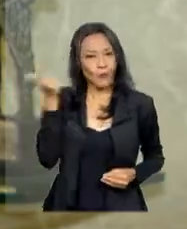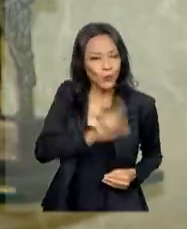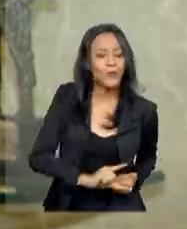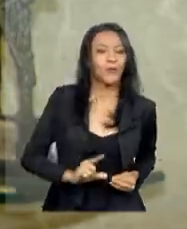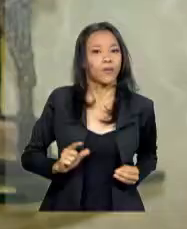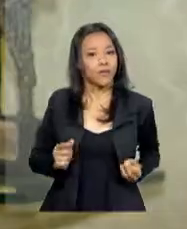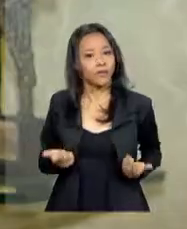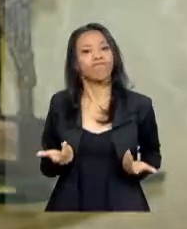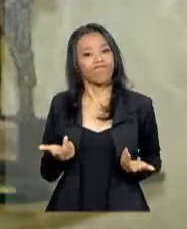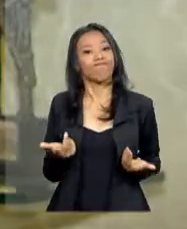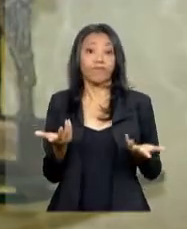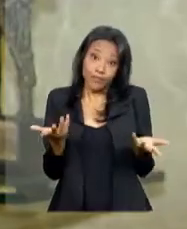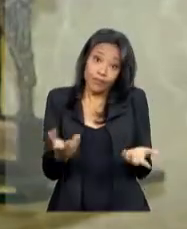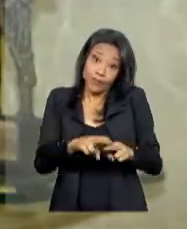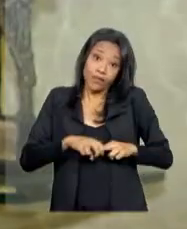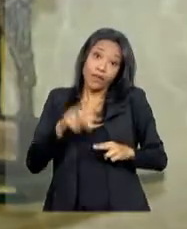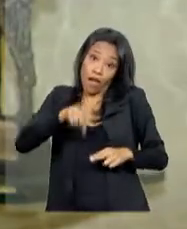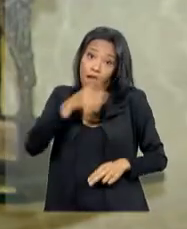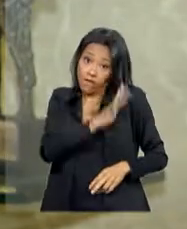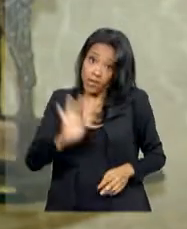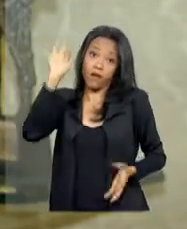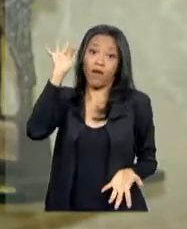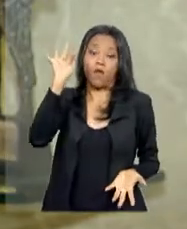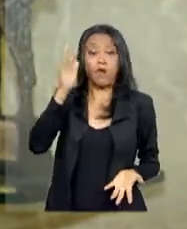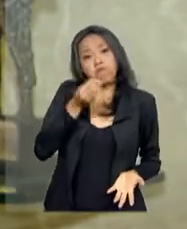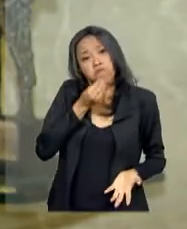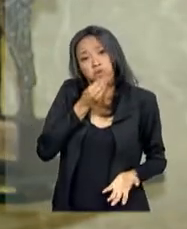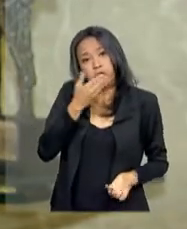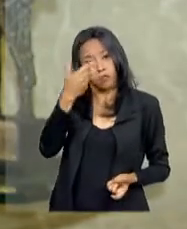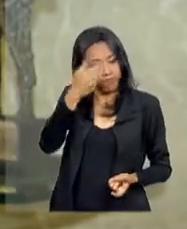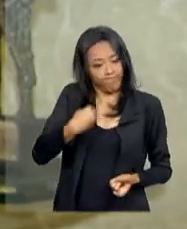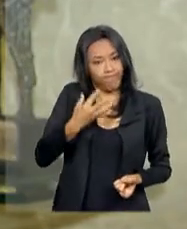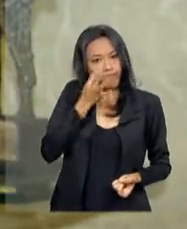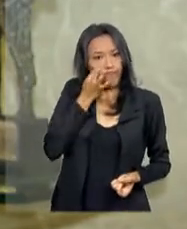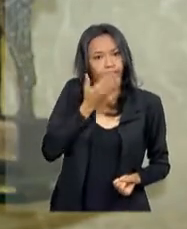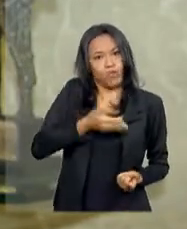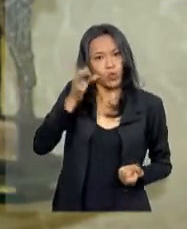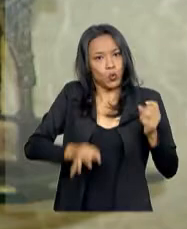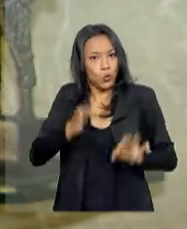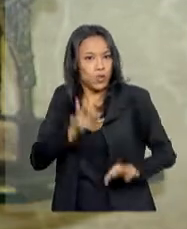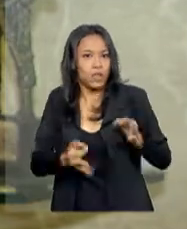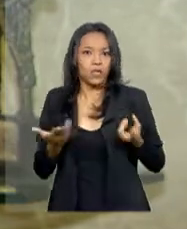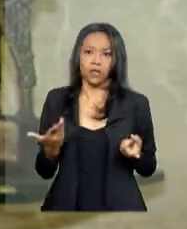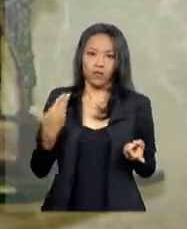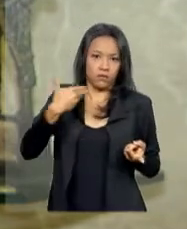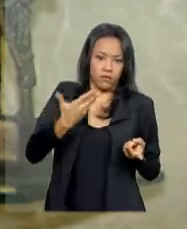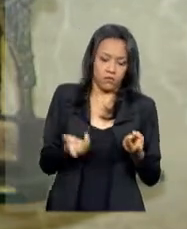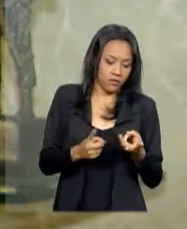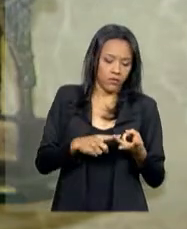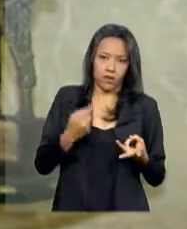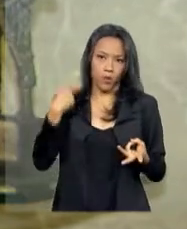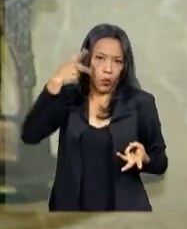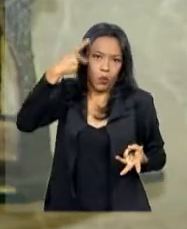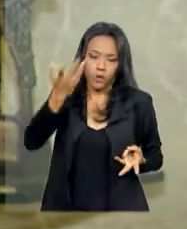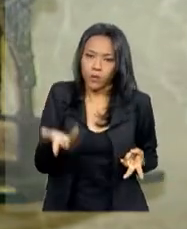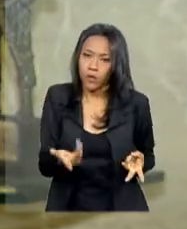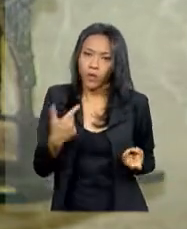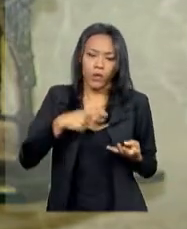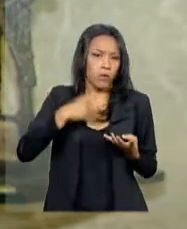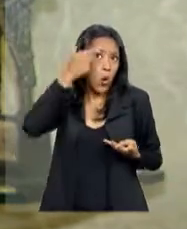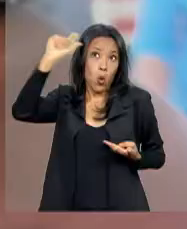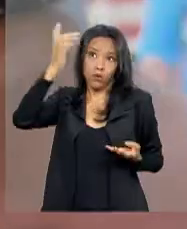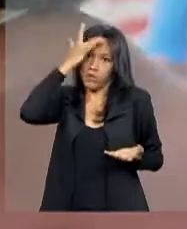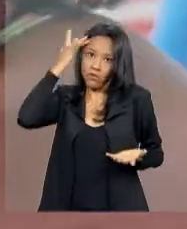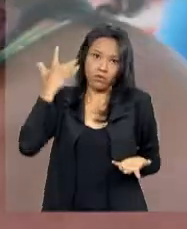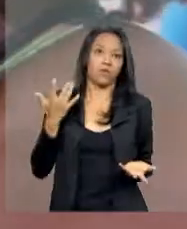agilizar. Então, a intervenção é federal. E poderia estar aqui um juiz, um procurador, uma outra